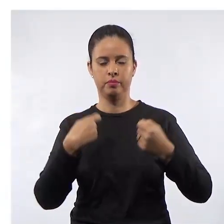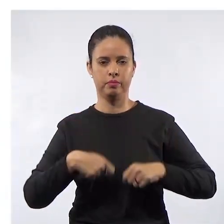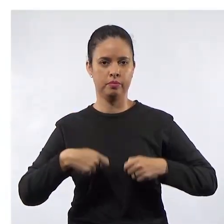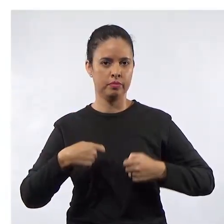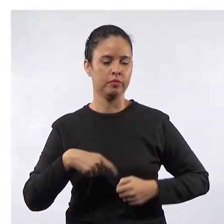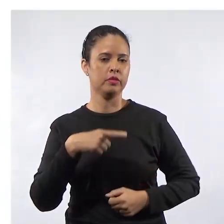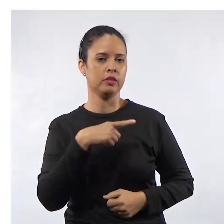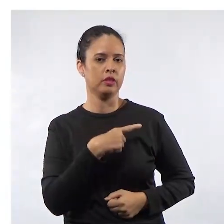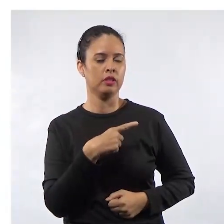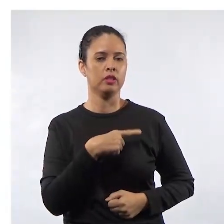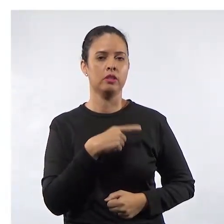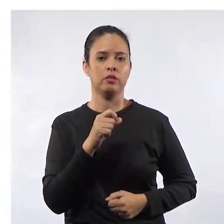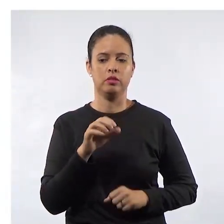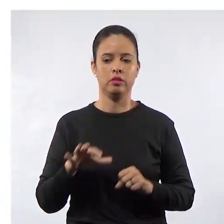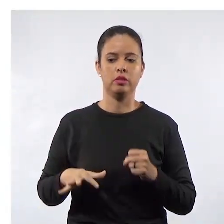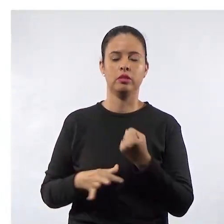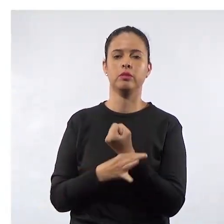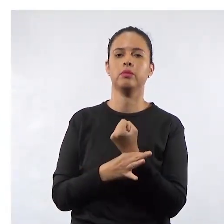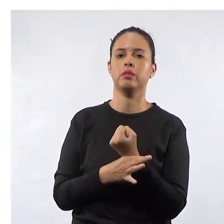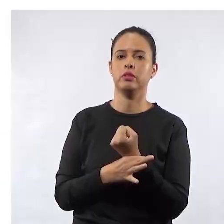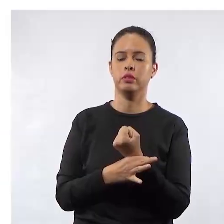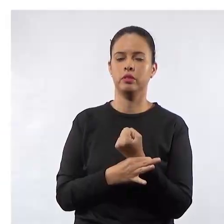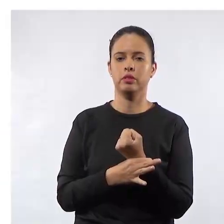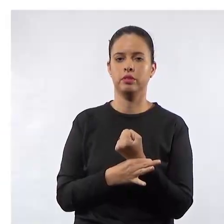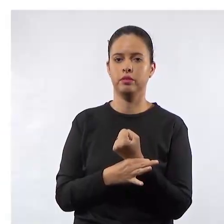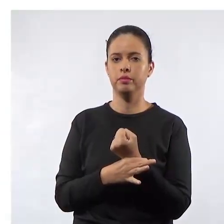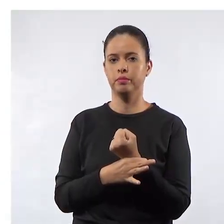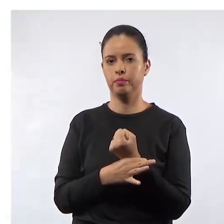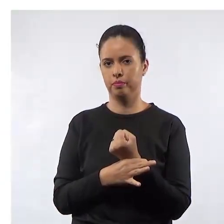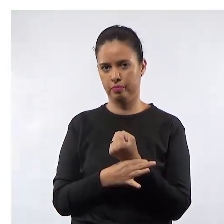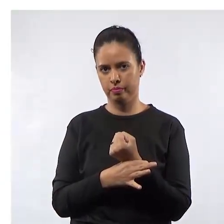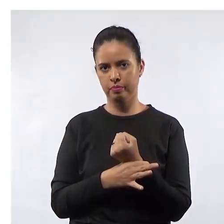ter muita segurança aí para estar